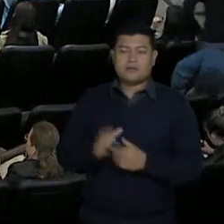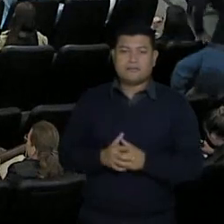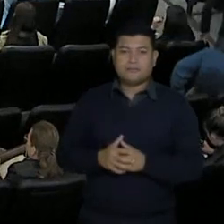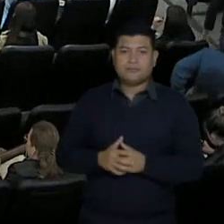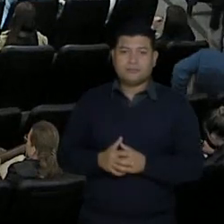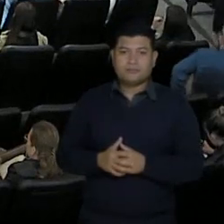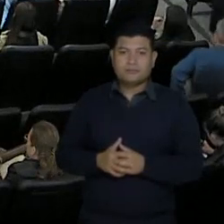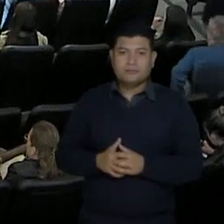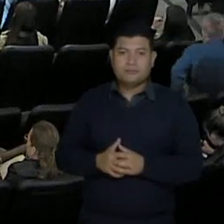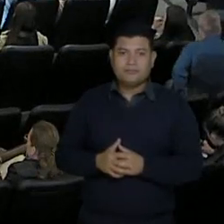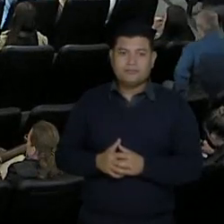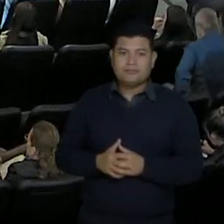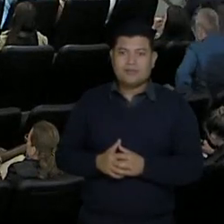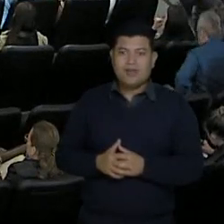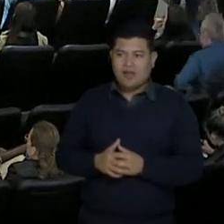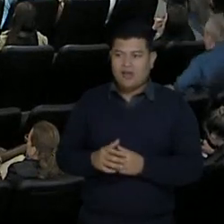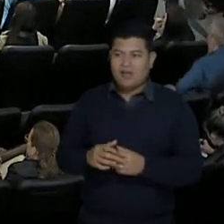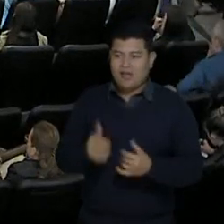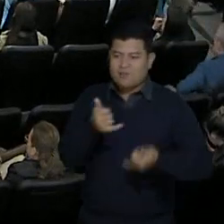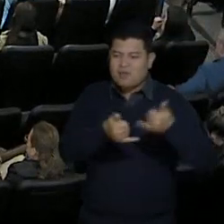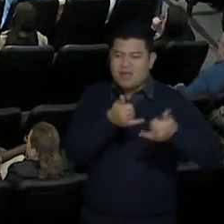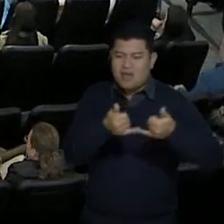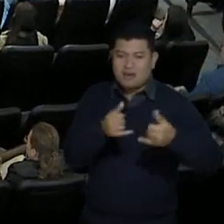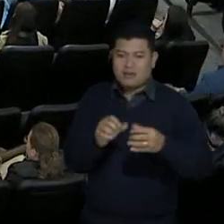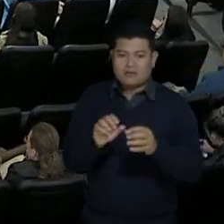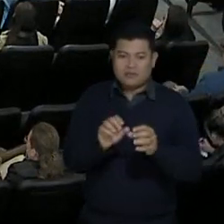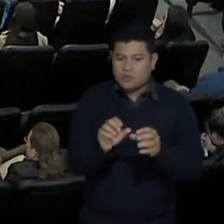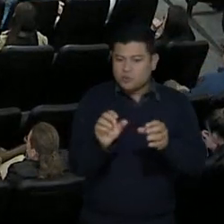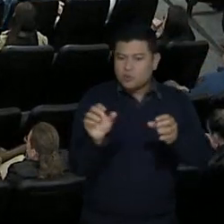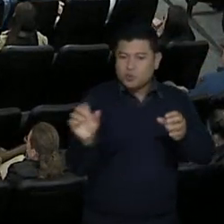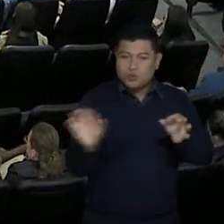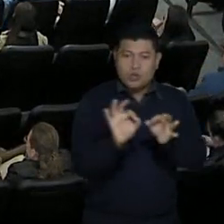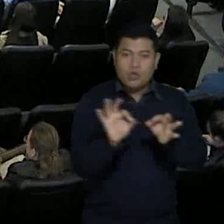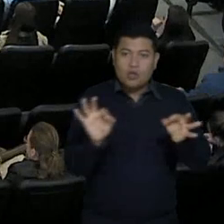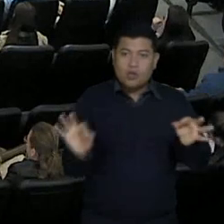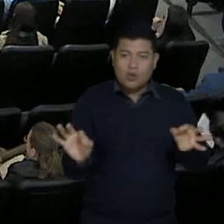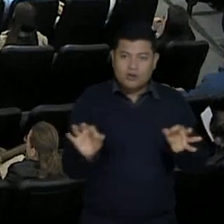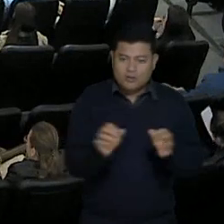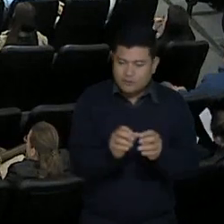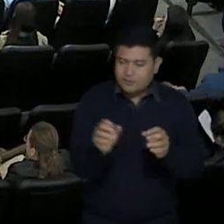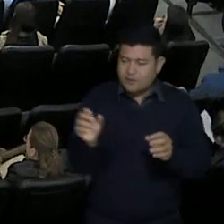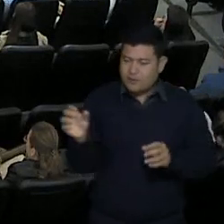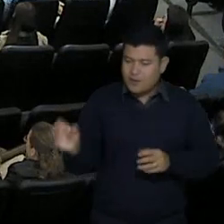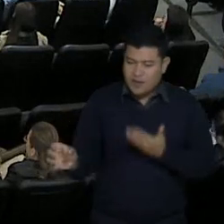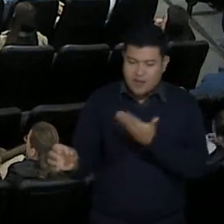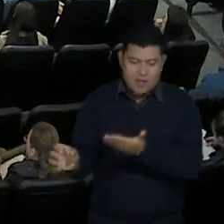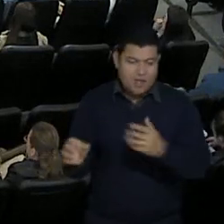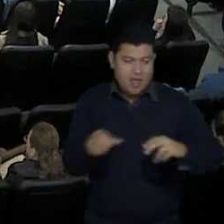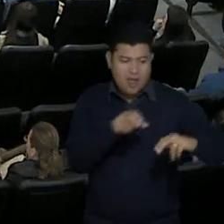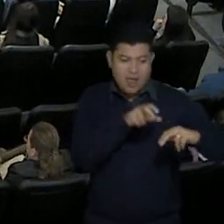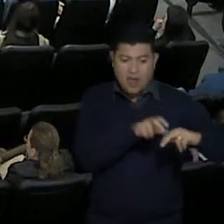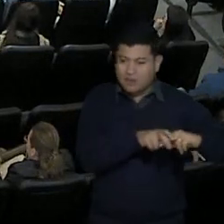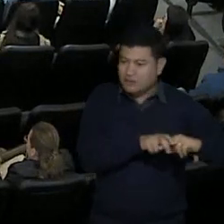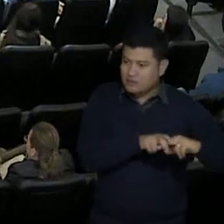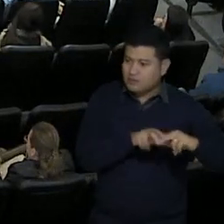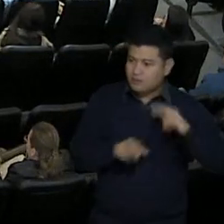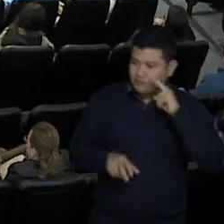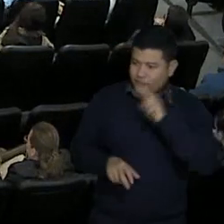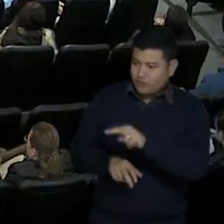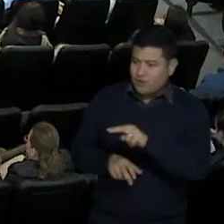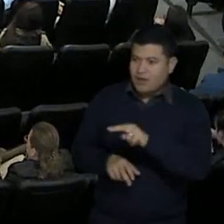o brinquedinho o que que lá pouquinho mais lá na frente para ele sair do lugar uma